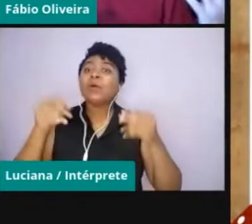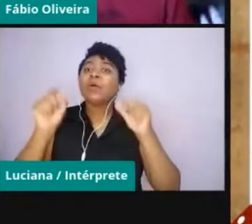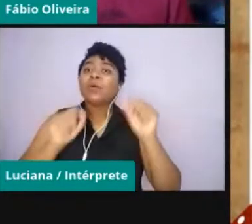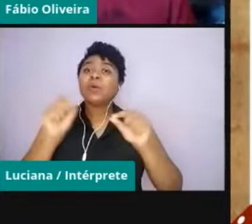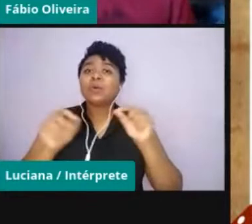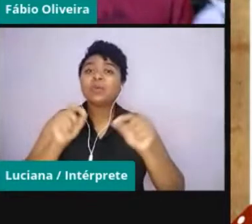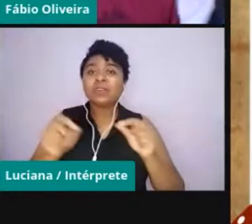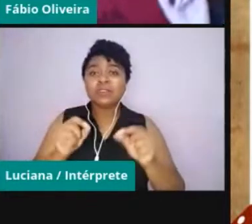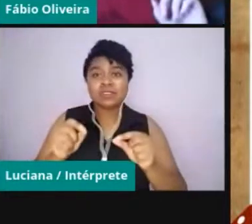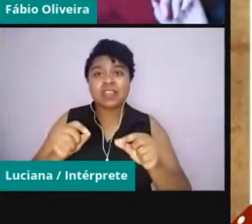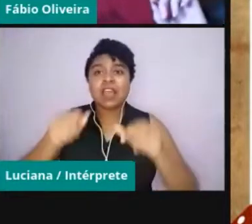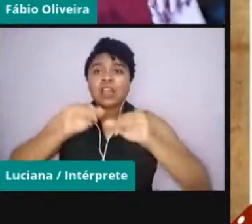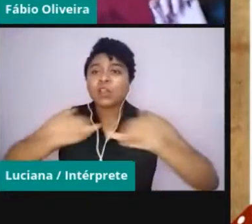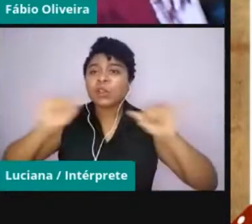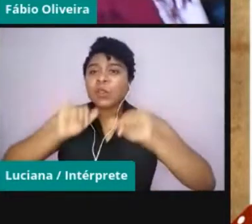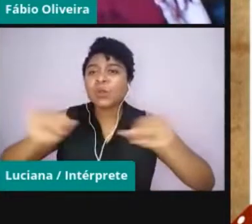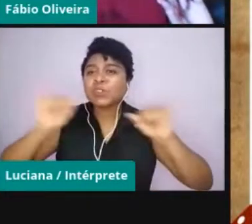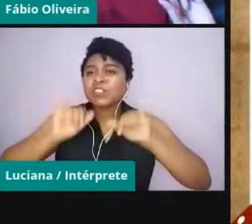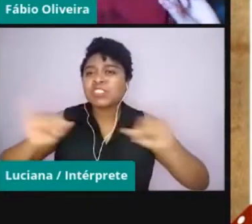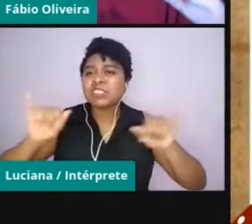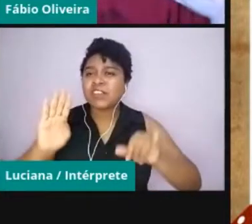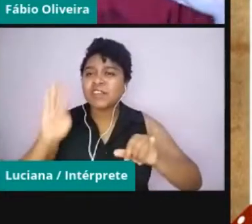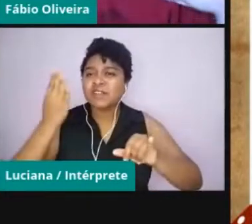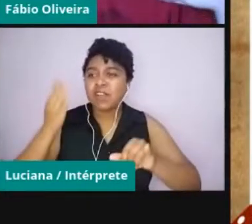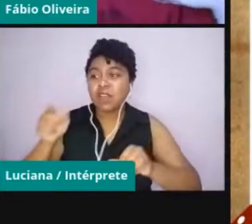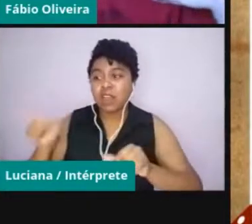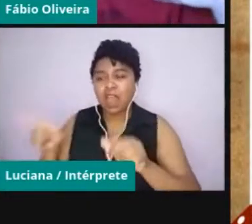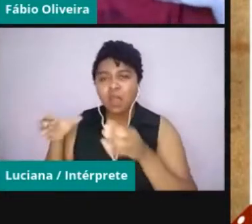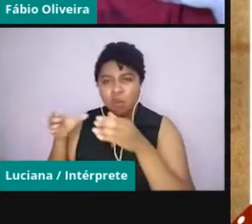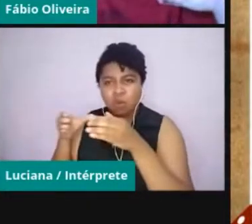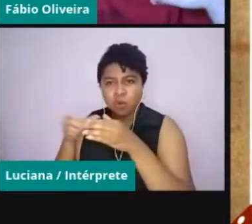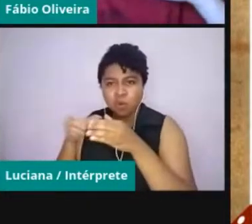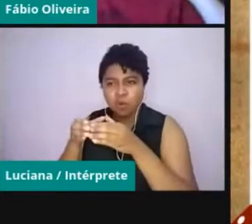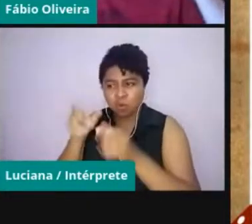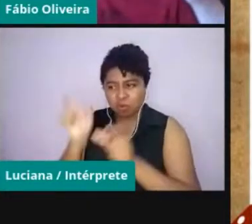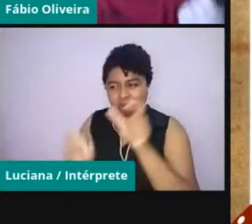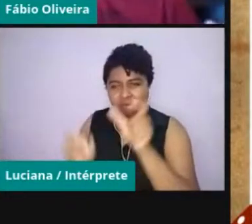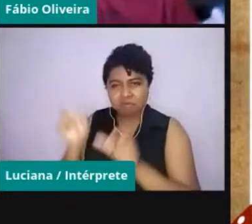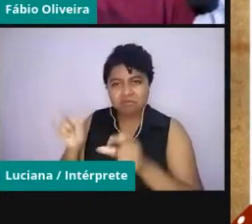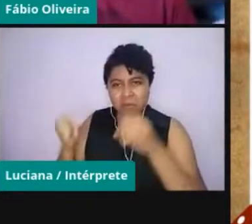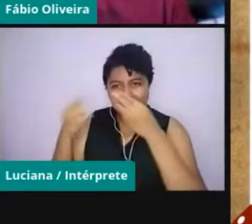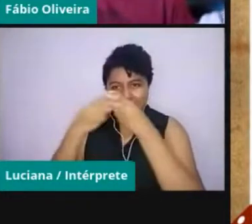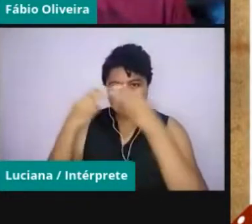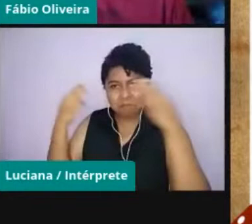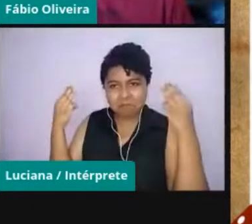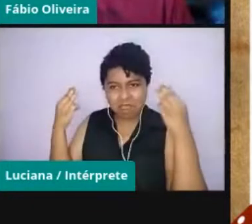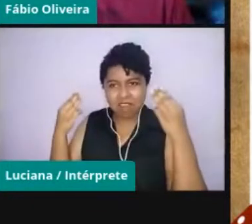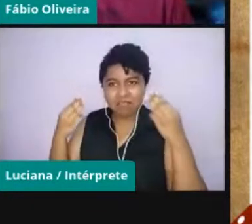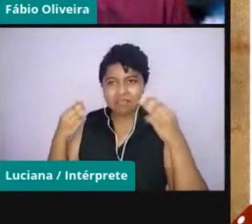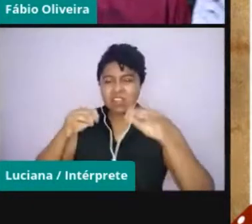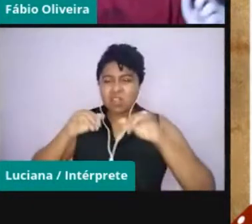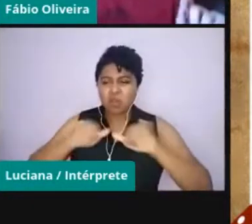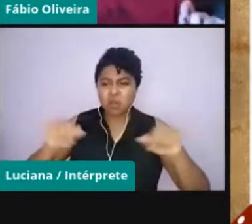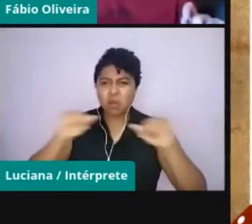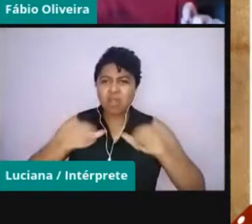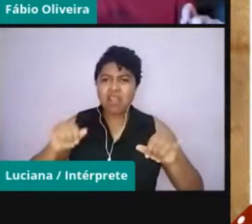as fake news. Esses magos estavam basicamente distorcendo o conhecimento